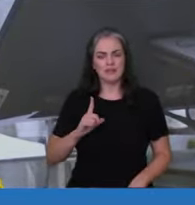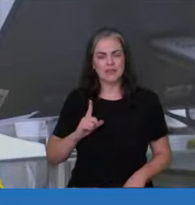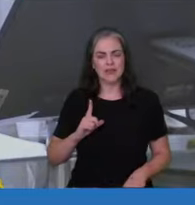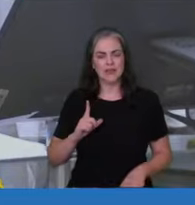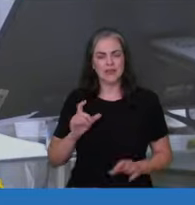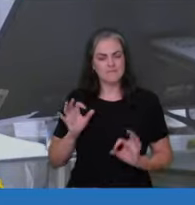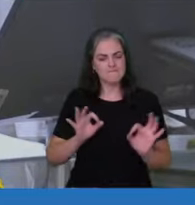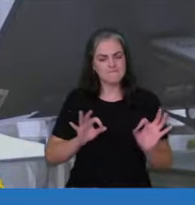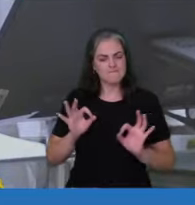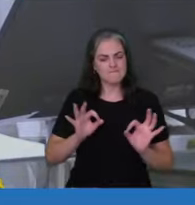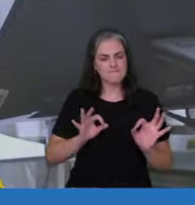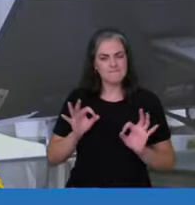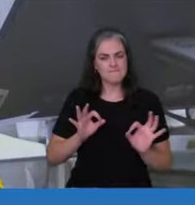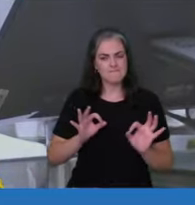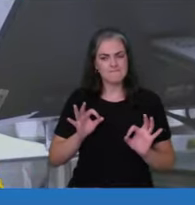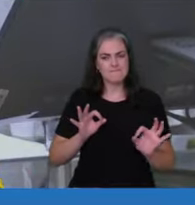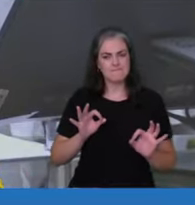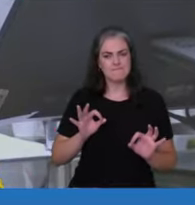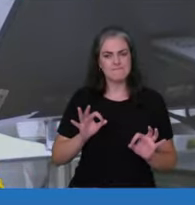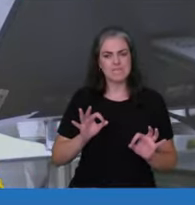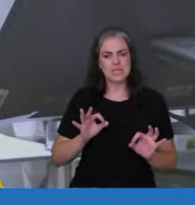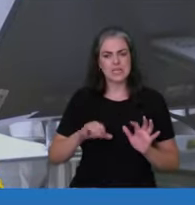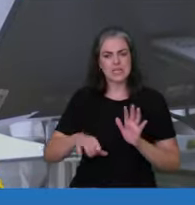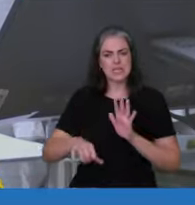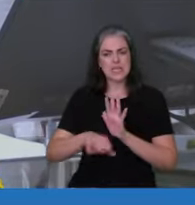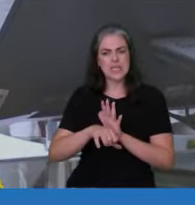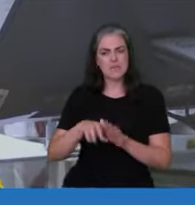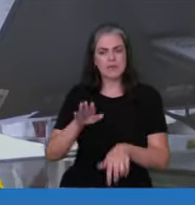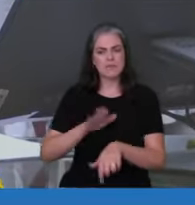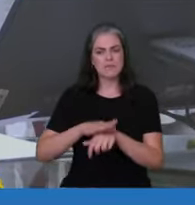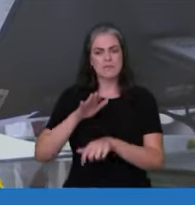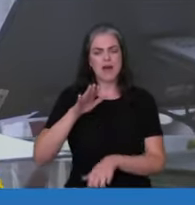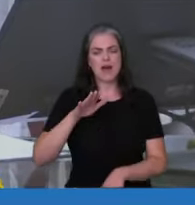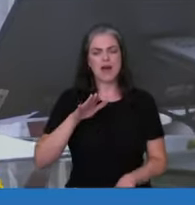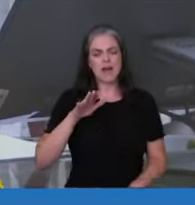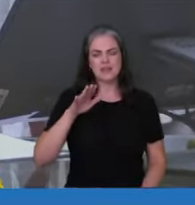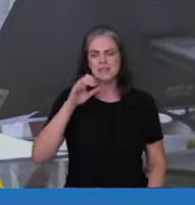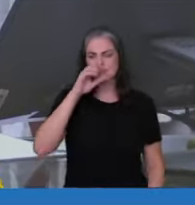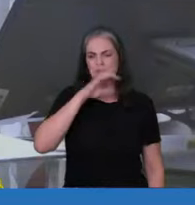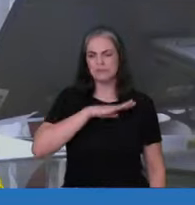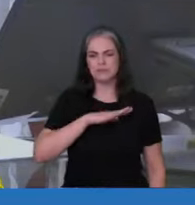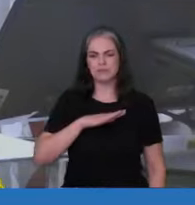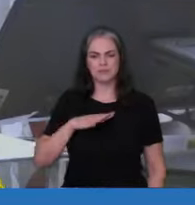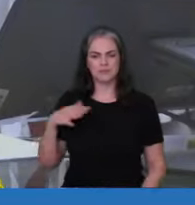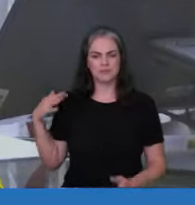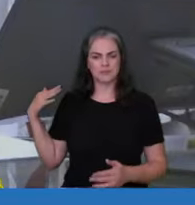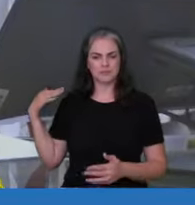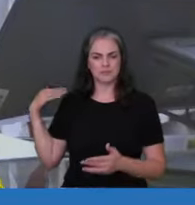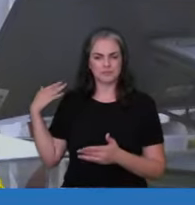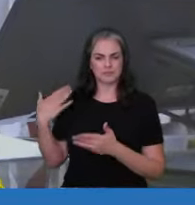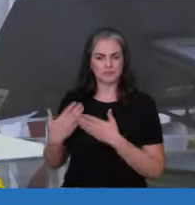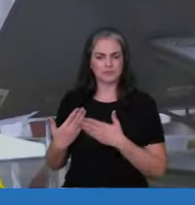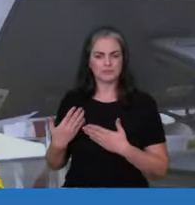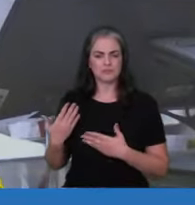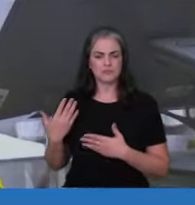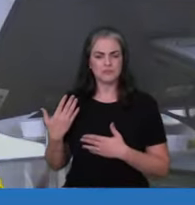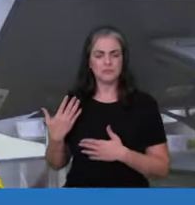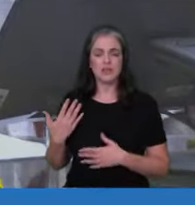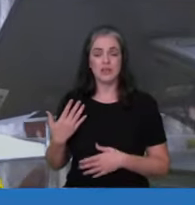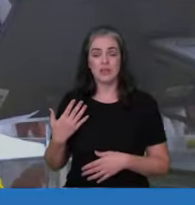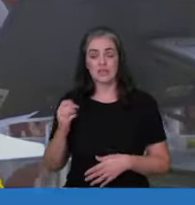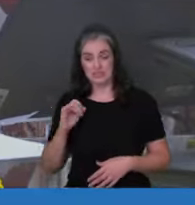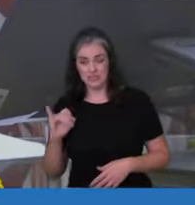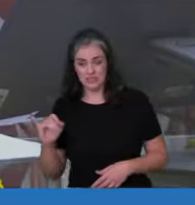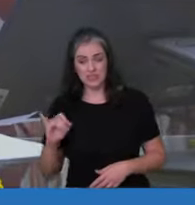crime talvez mais brutal desde a redemocratização. E se foi o Estado brasileiro que planejou esse